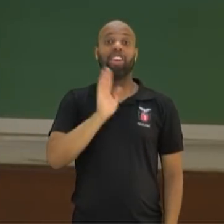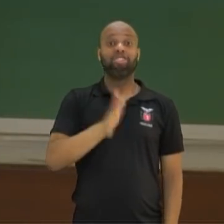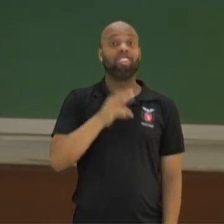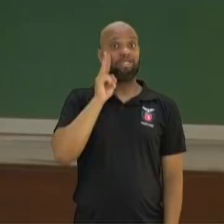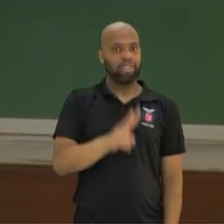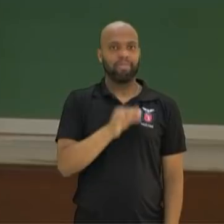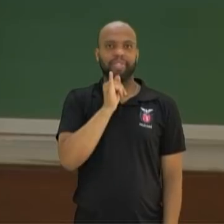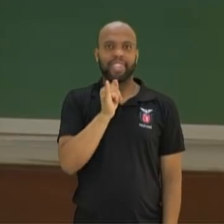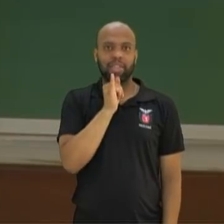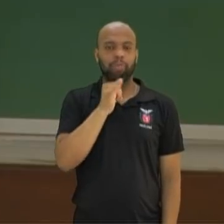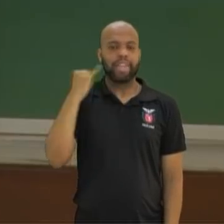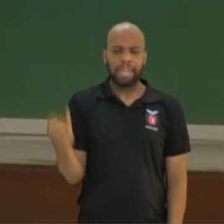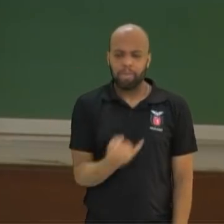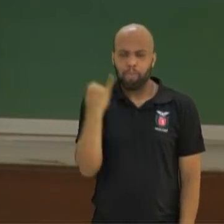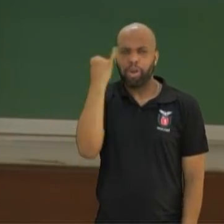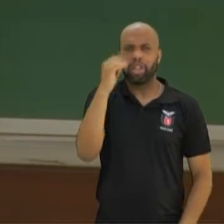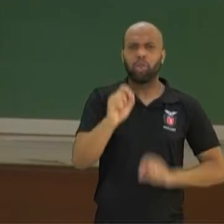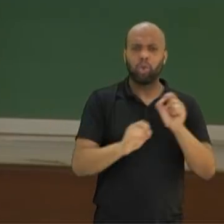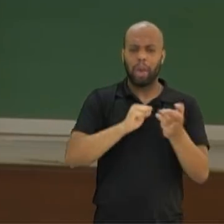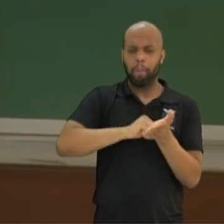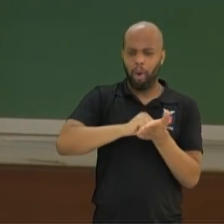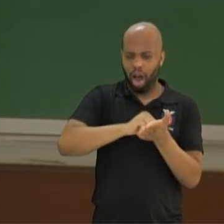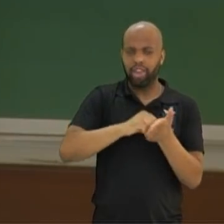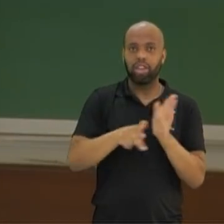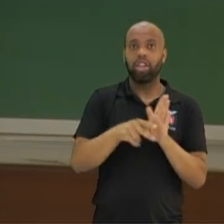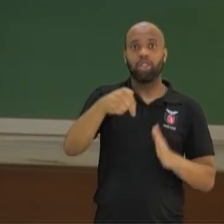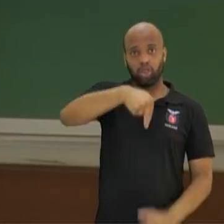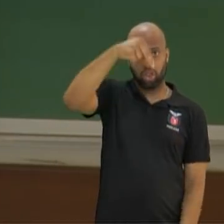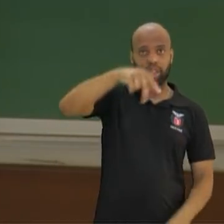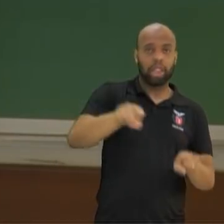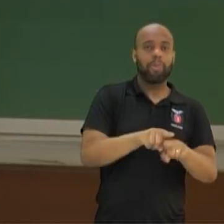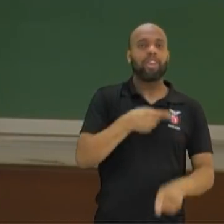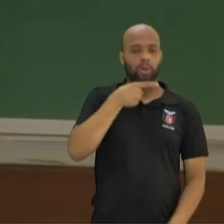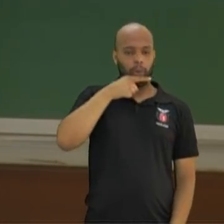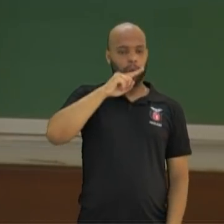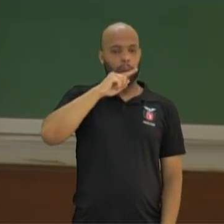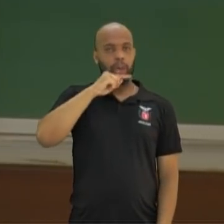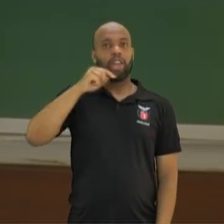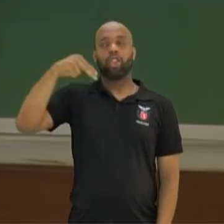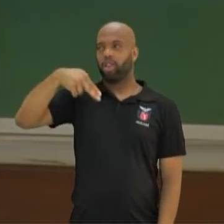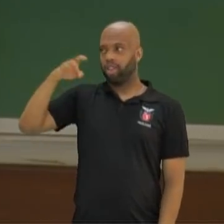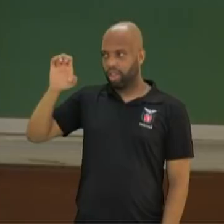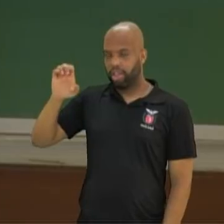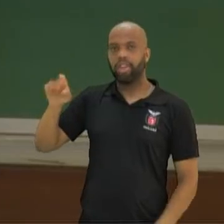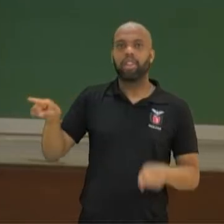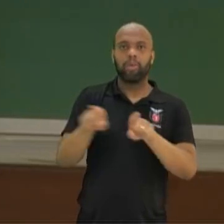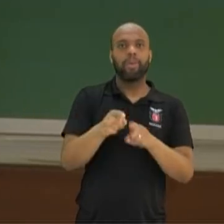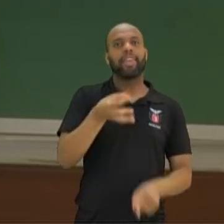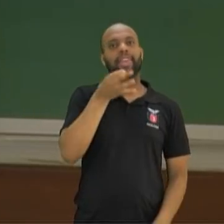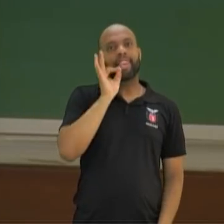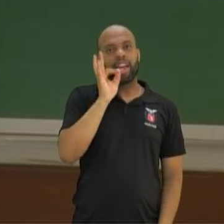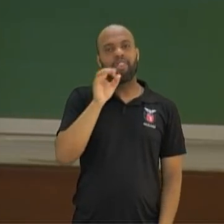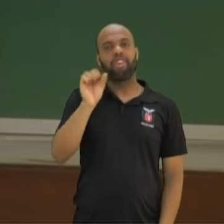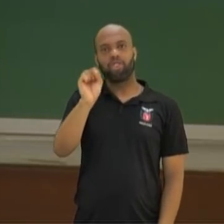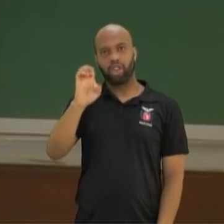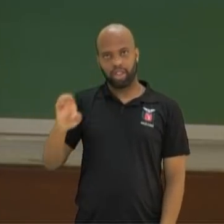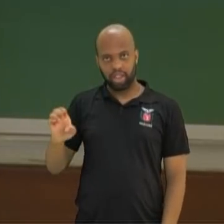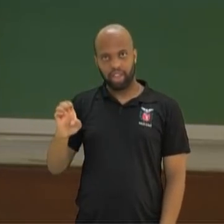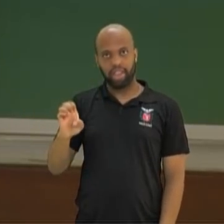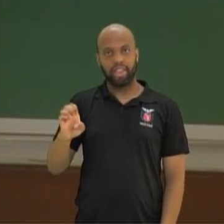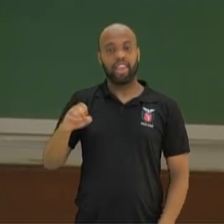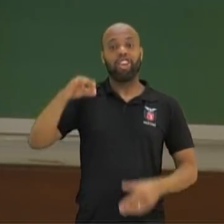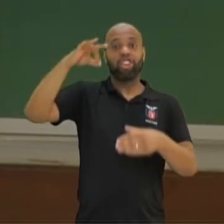por exemplo, a importância do borracha na região norte, da cana-de-açúcar na região nordeste, o café na região sudeste